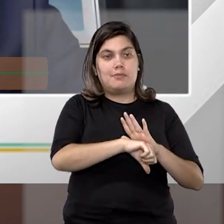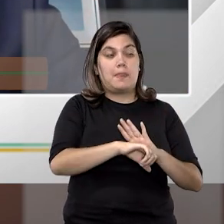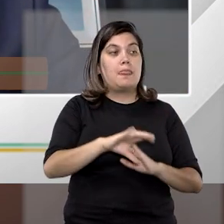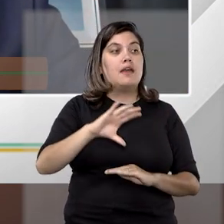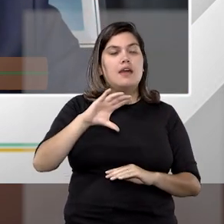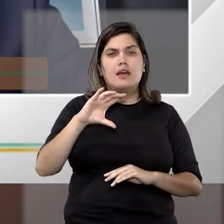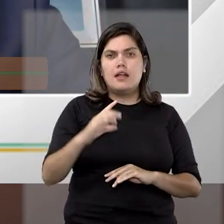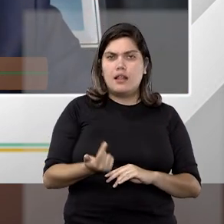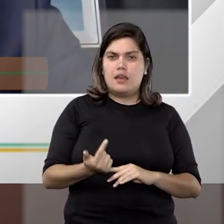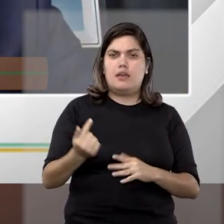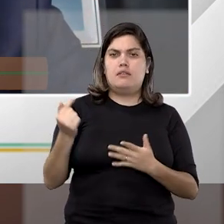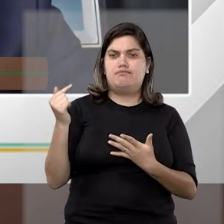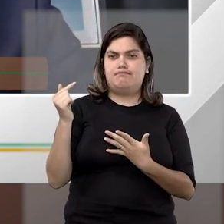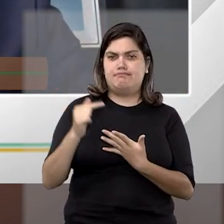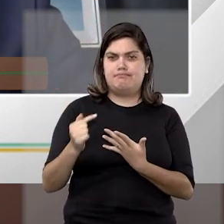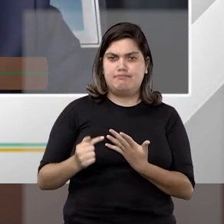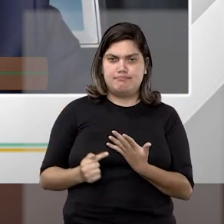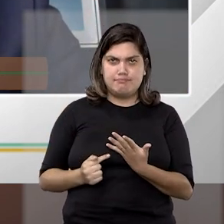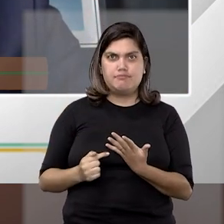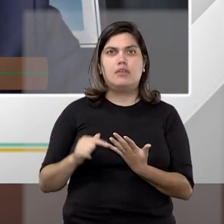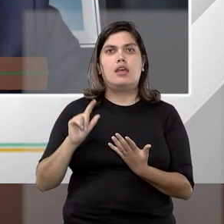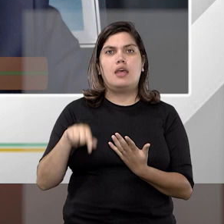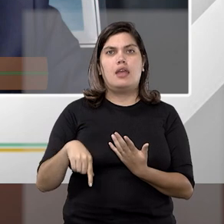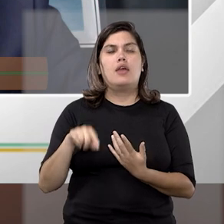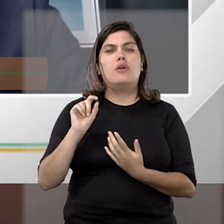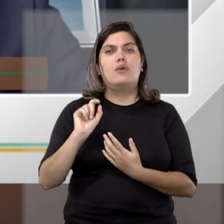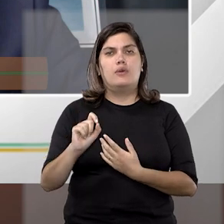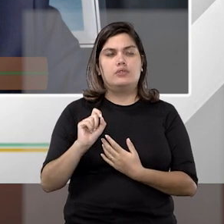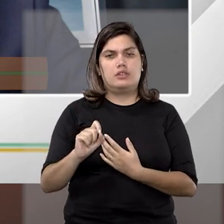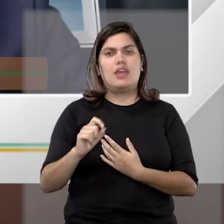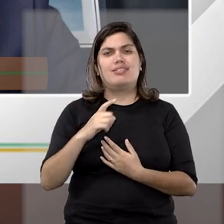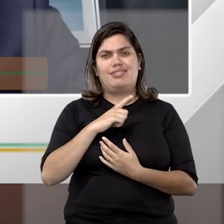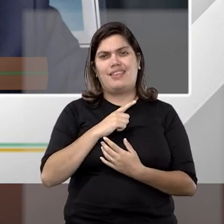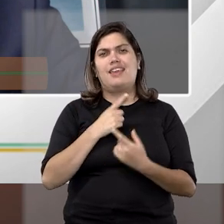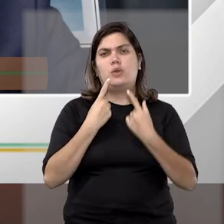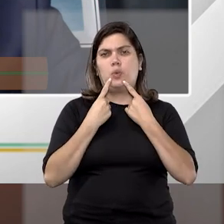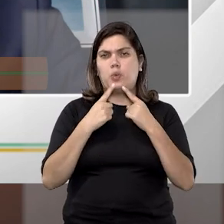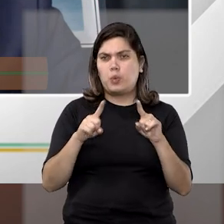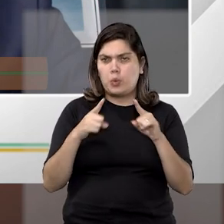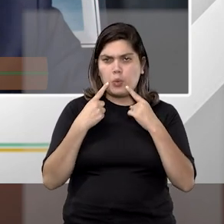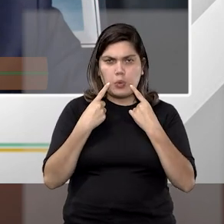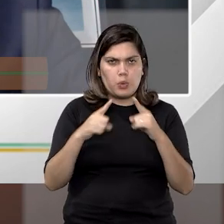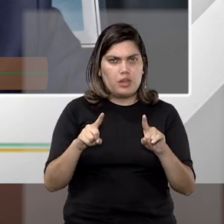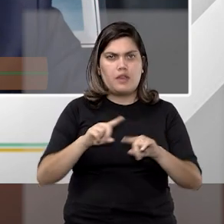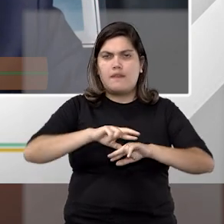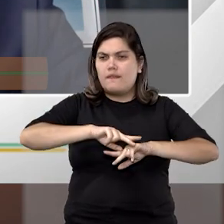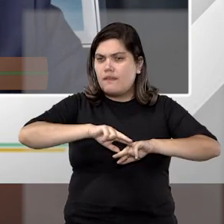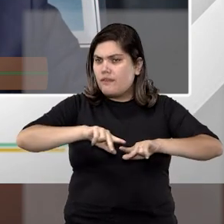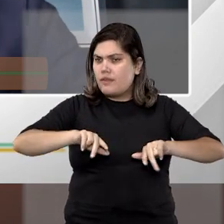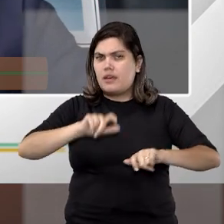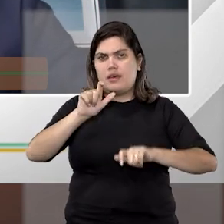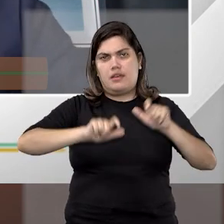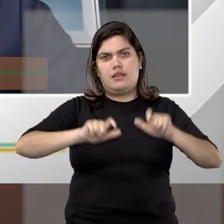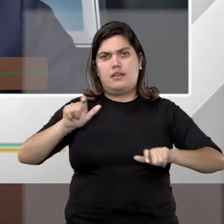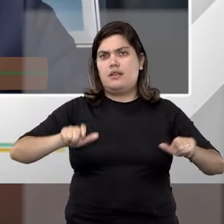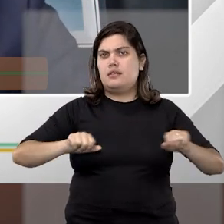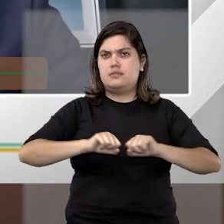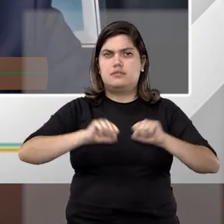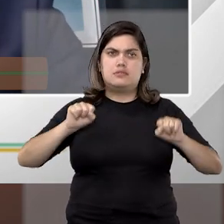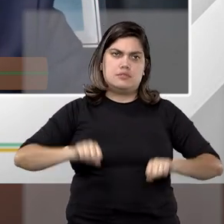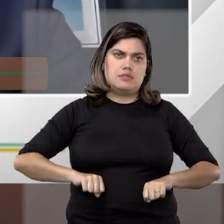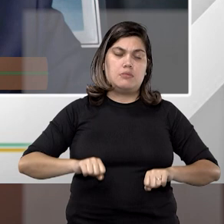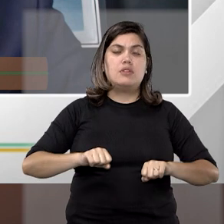crime evidente que este elemento inclusive é um é alvo de críticas de muitos